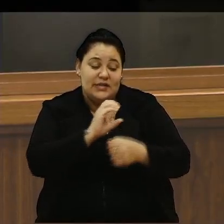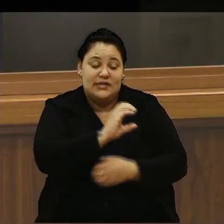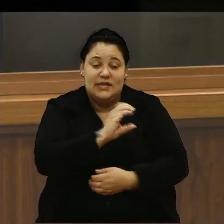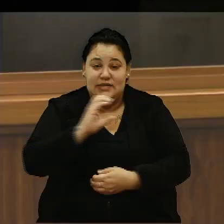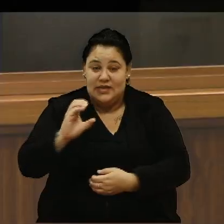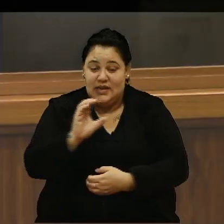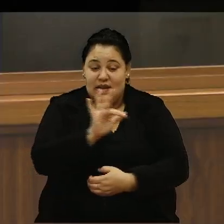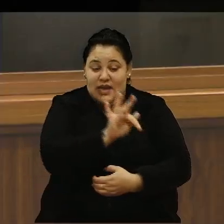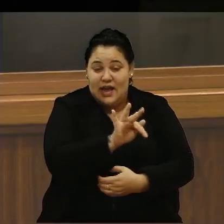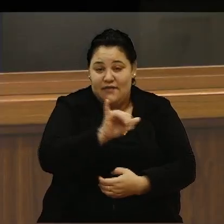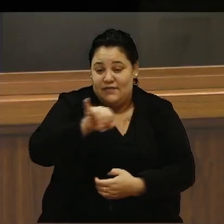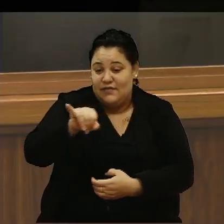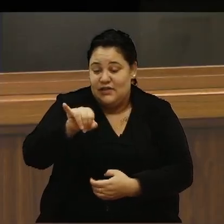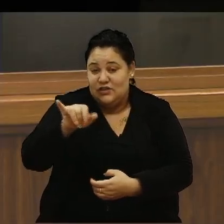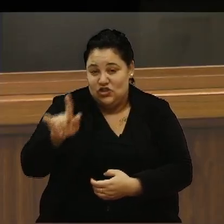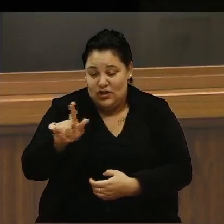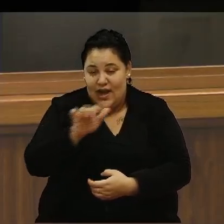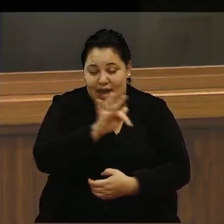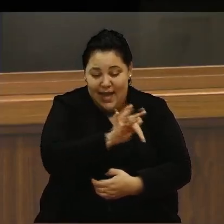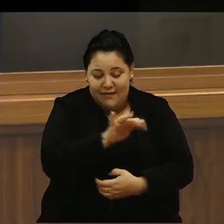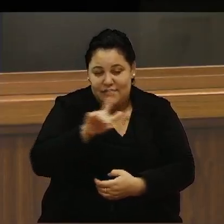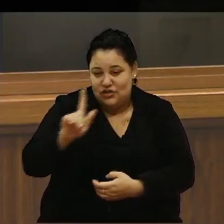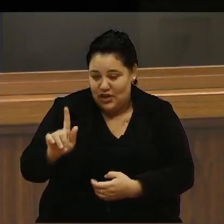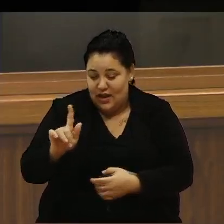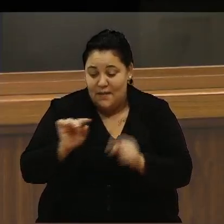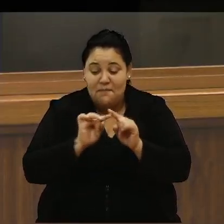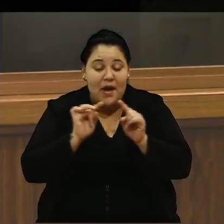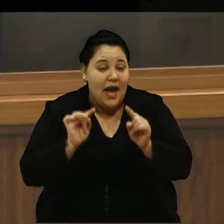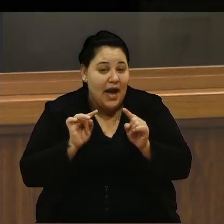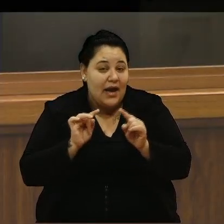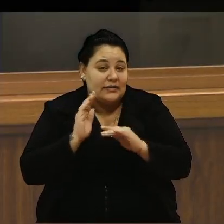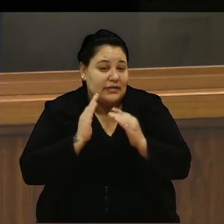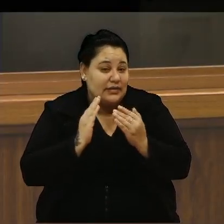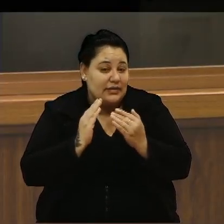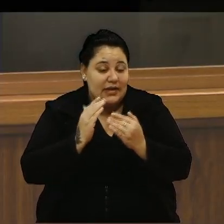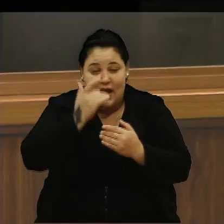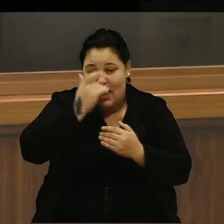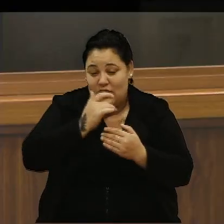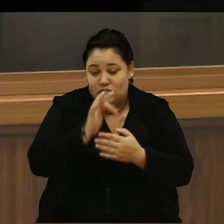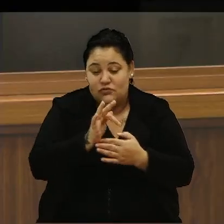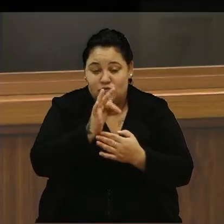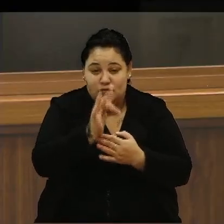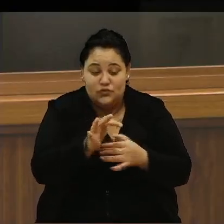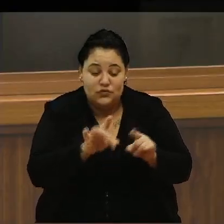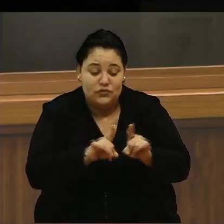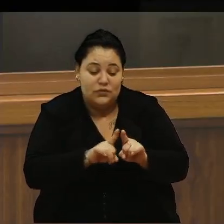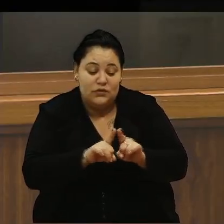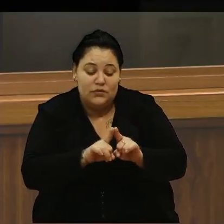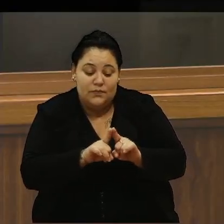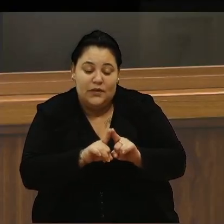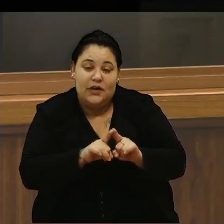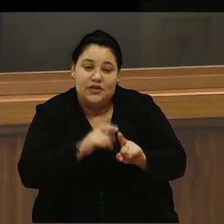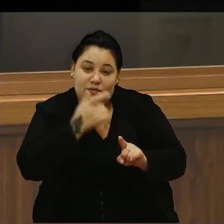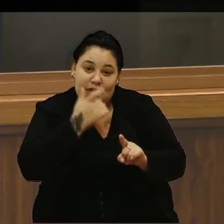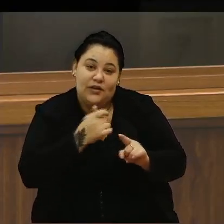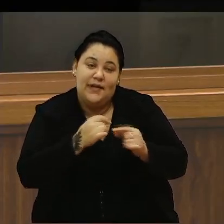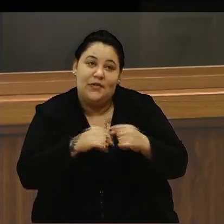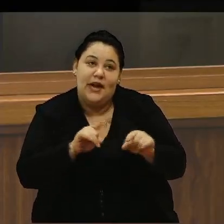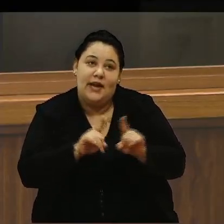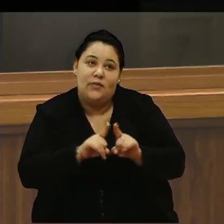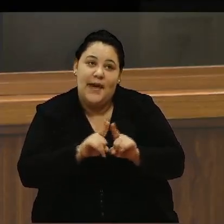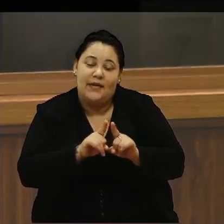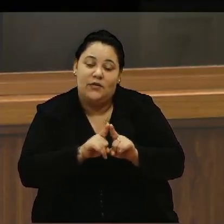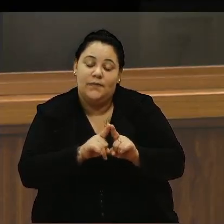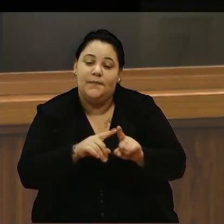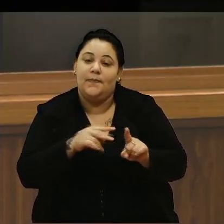FG. Mas talvez futuramente também se pacifique essa questão que não pode exercer CC